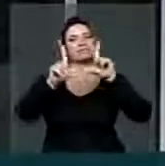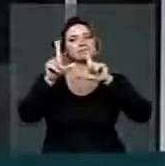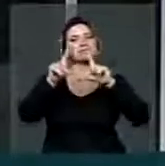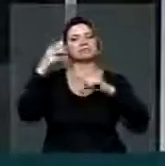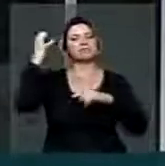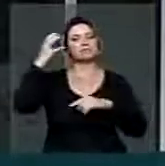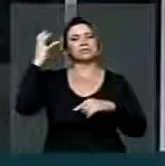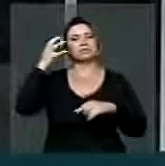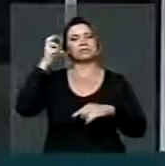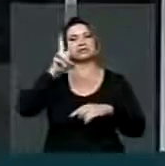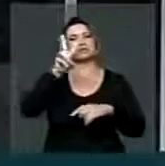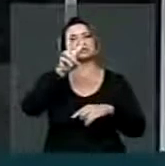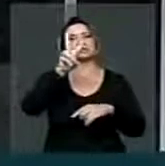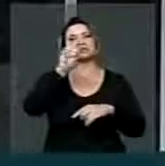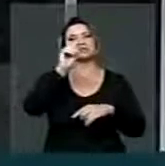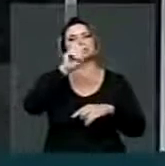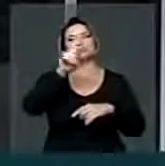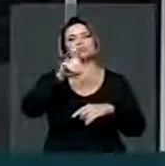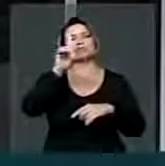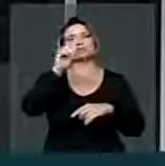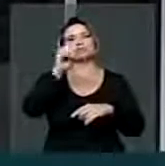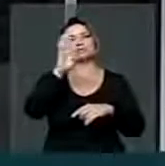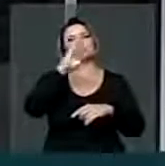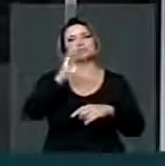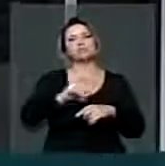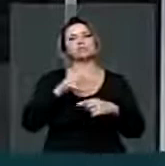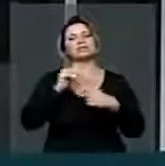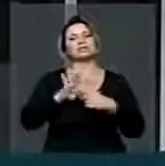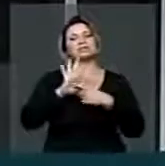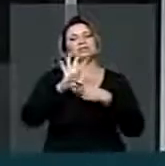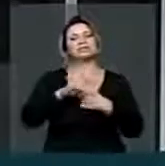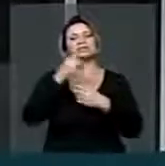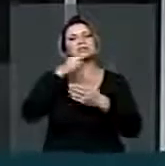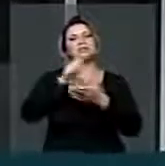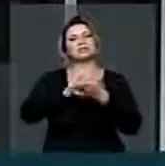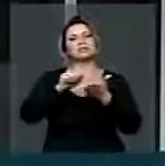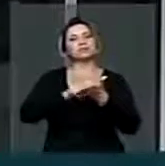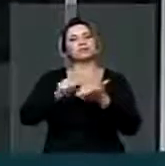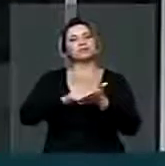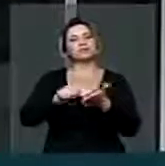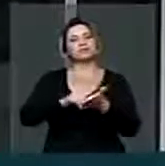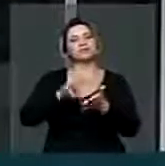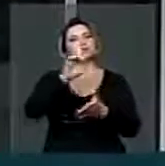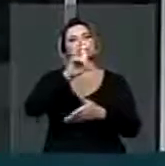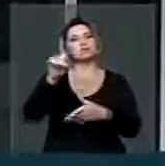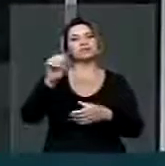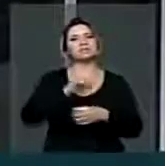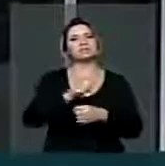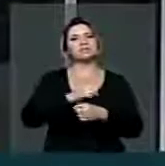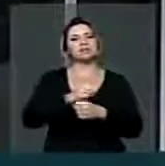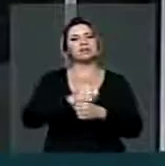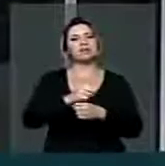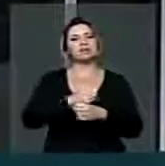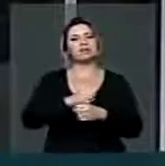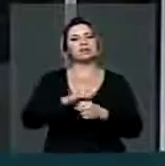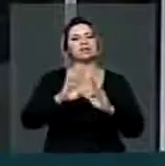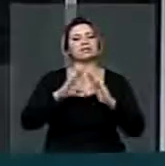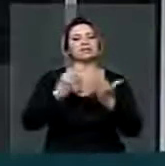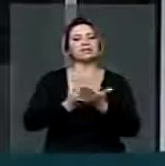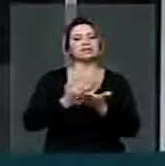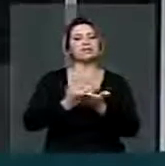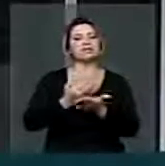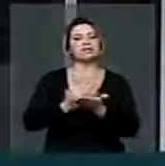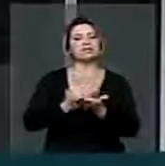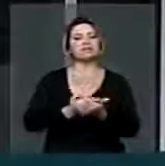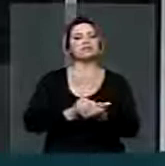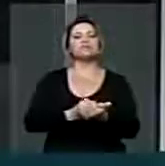uma manifestação aqui onde eu faço referência ao centenário da Escola Estadual Rivadavia Correia, do município de